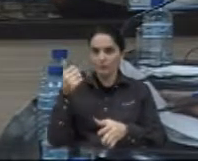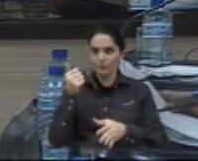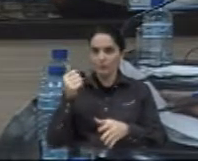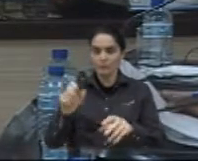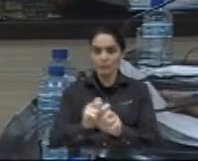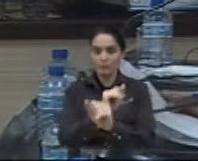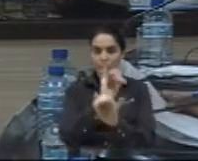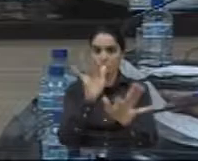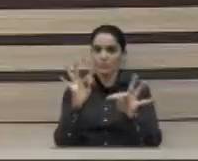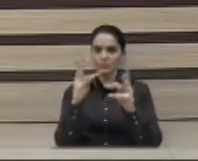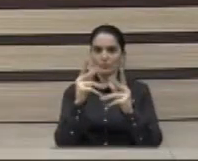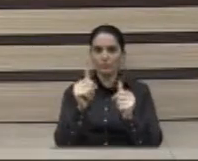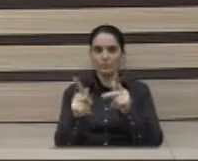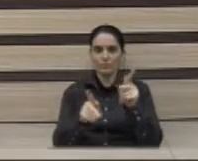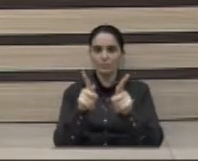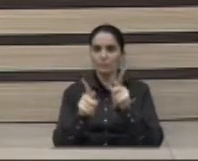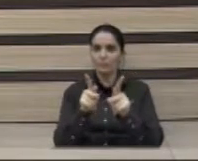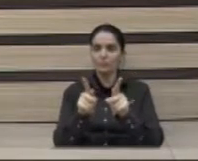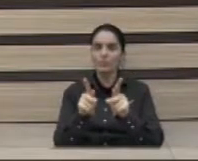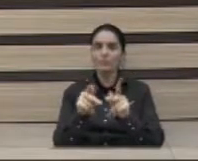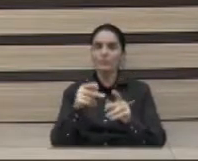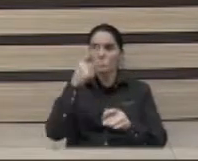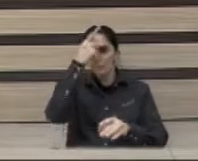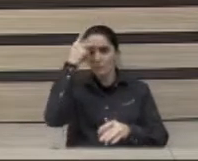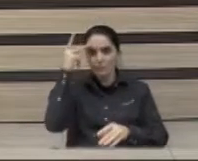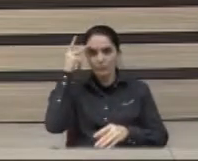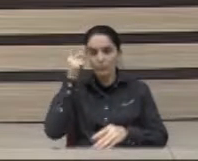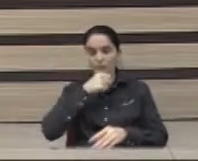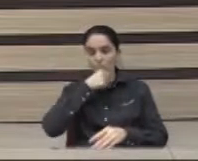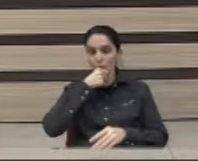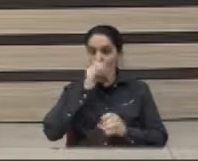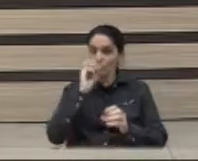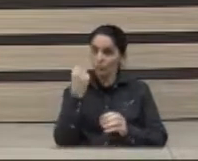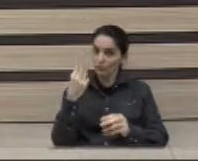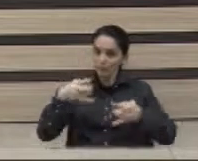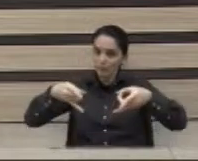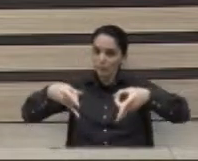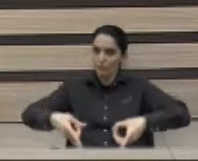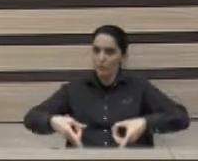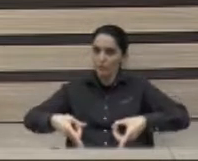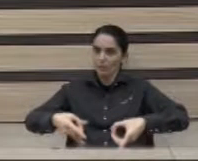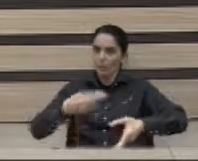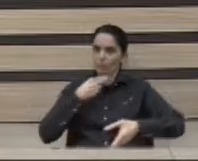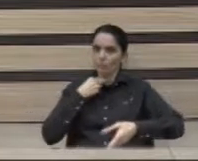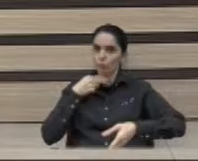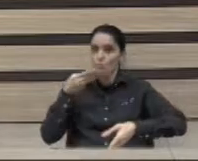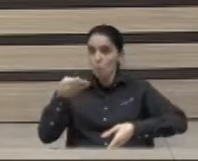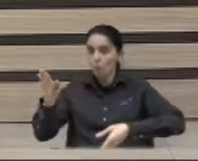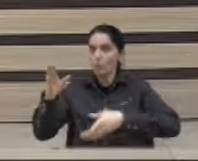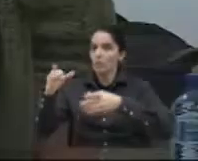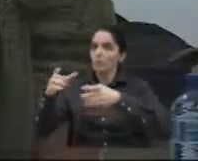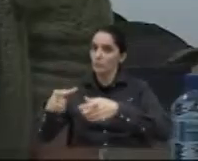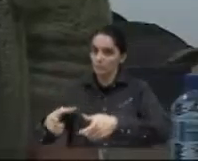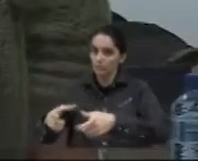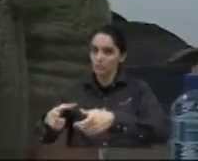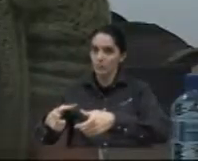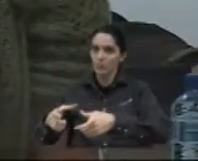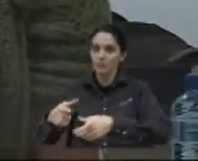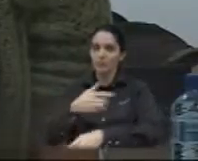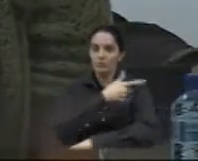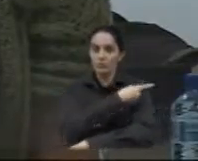população que pessoas idosas e acamadas, quando não podem se dirigir, já